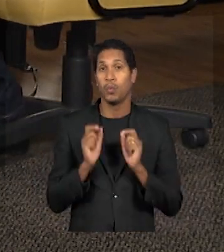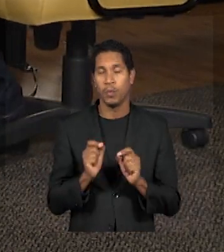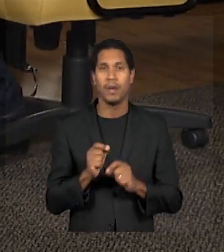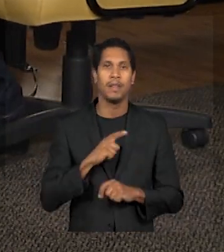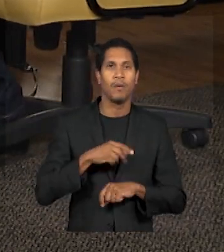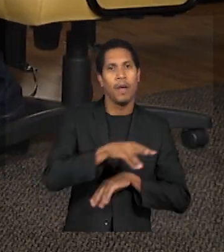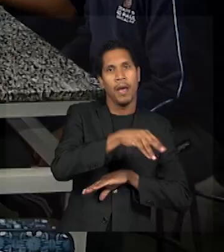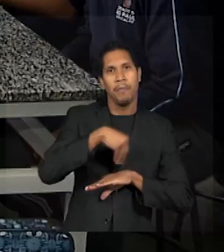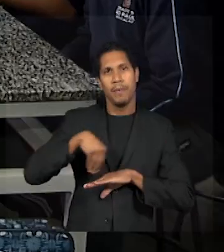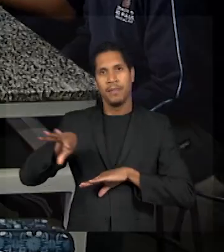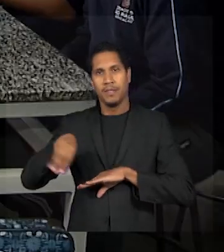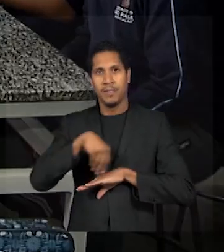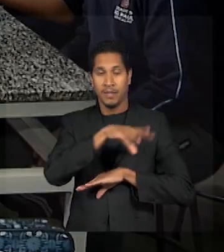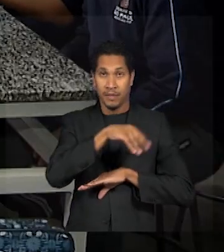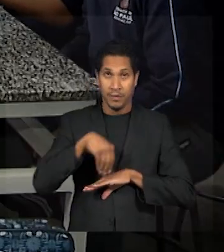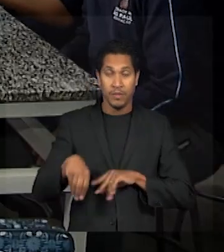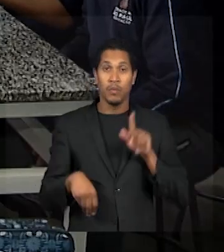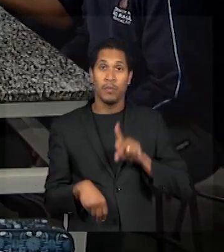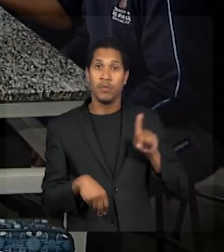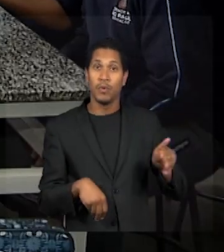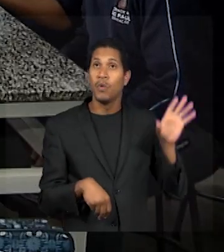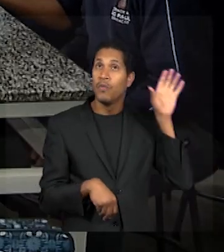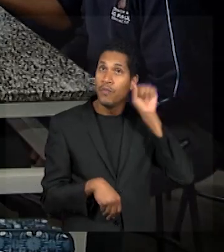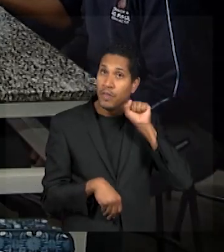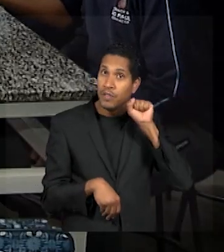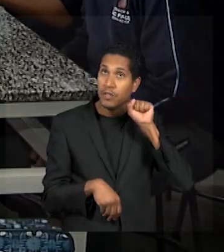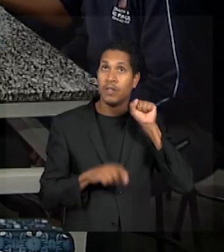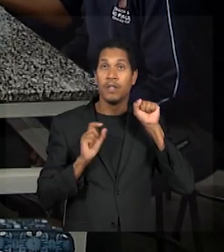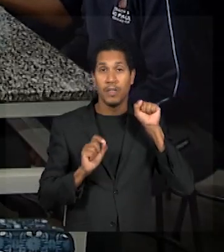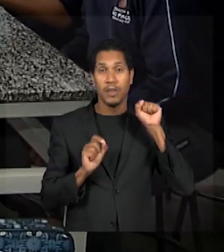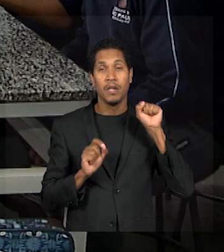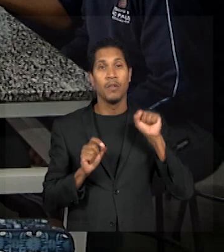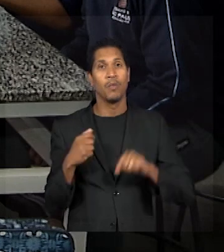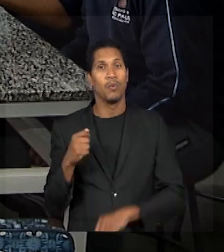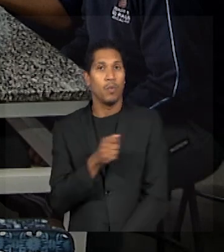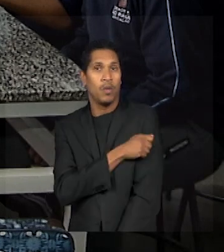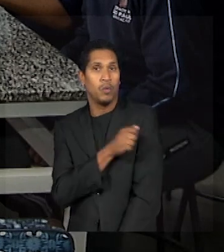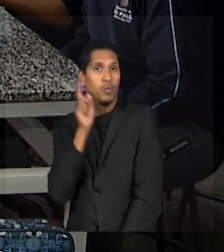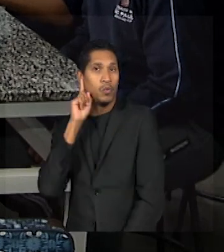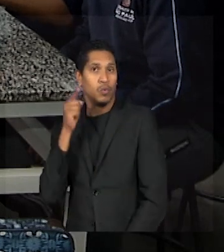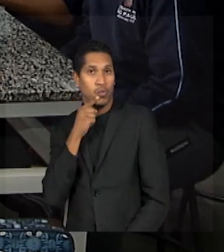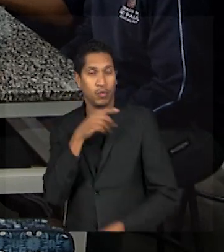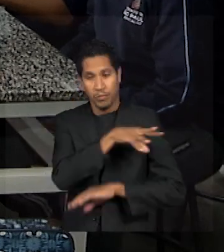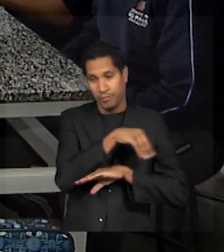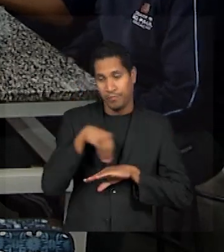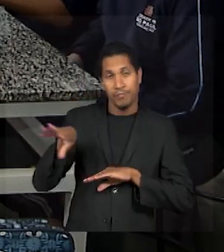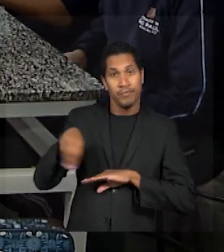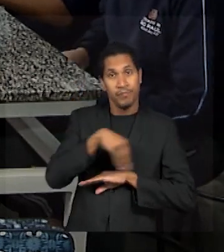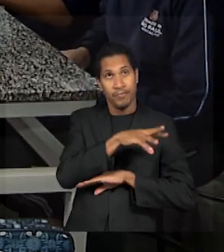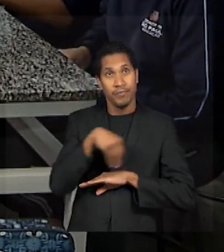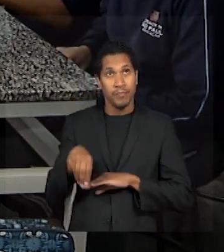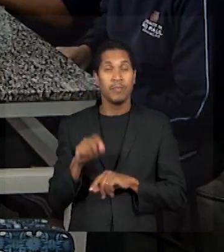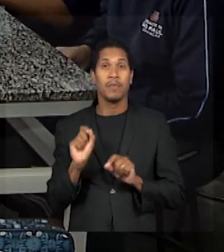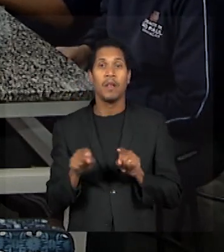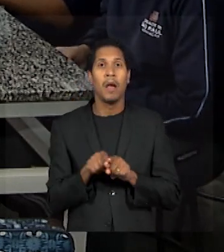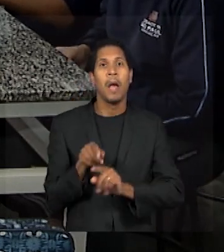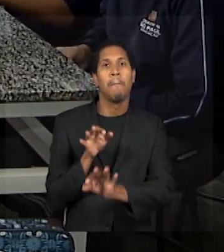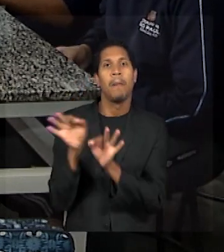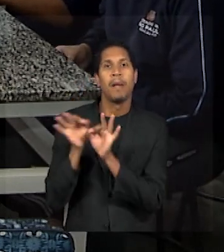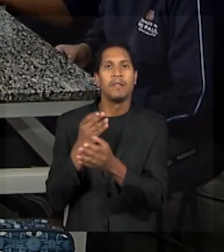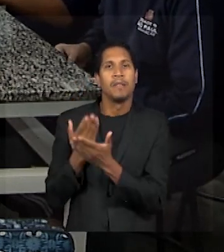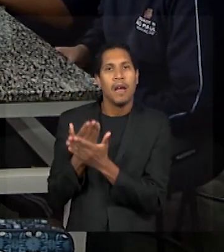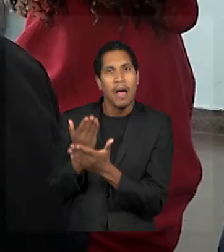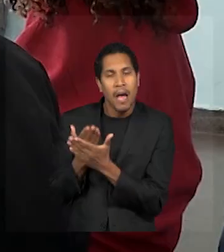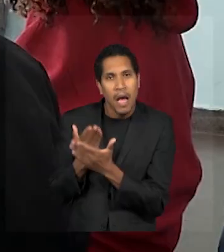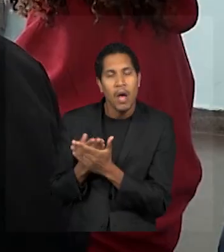a mediação do professor ouvinte com o aluno surdo. Então, a preparação das aulas, o